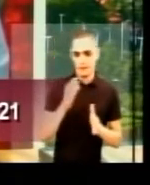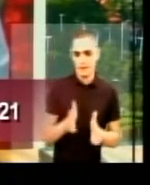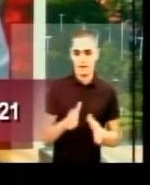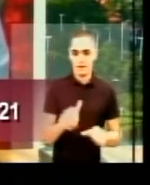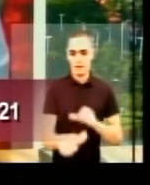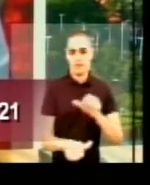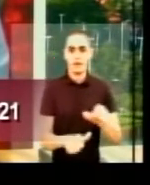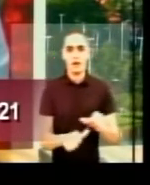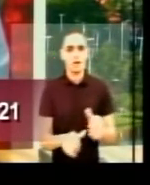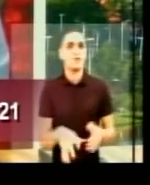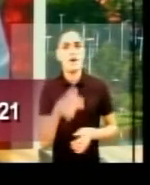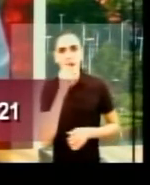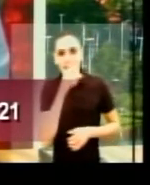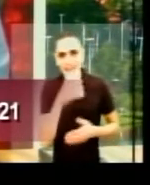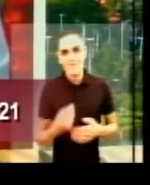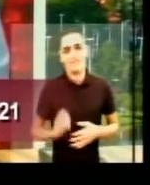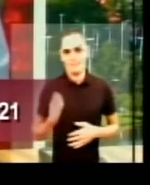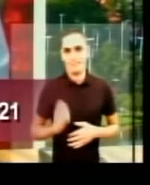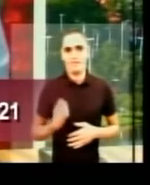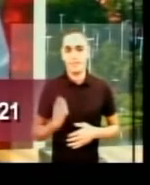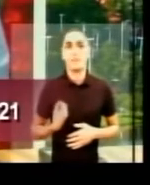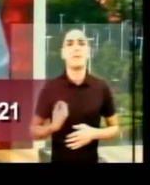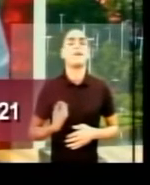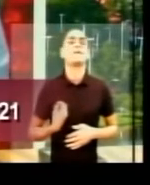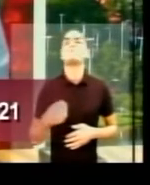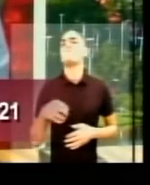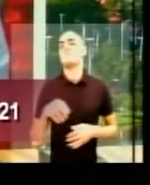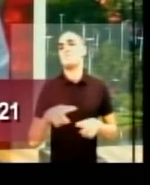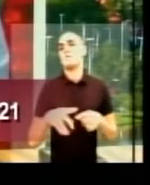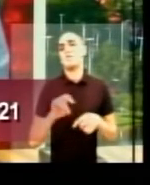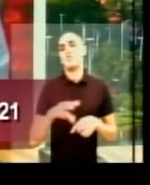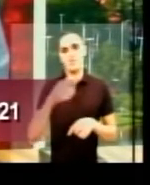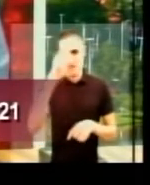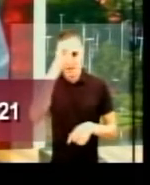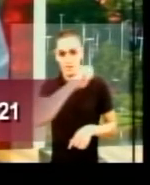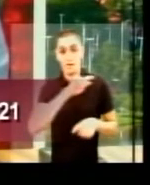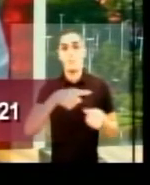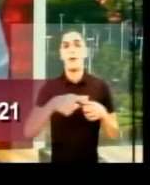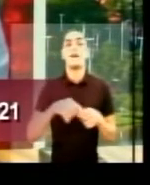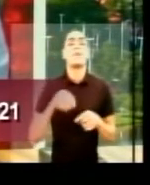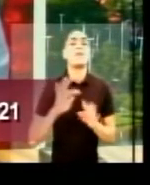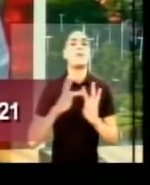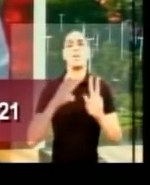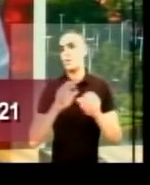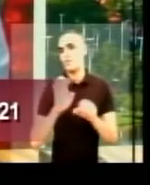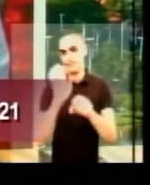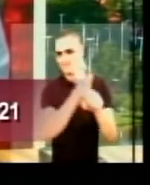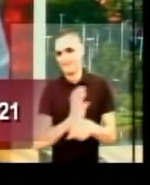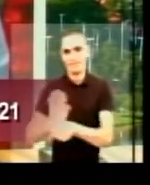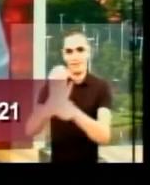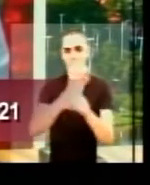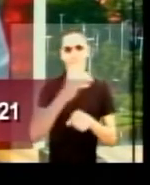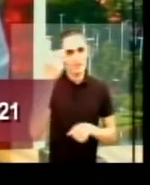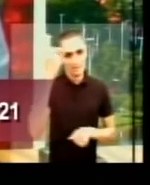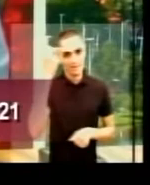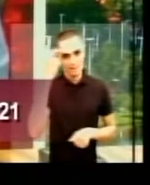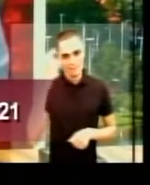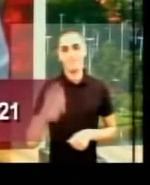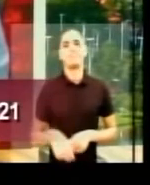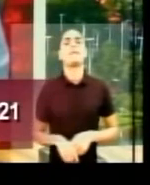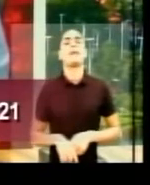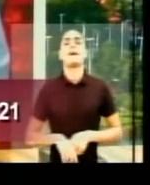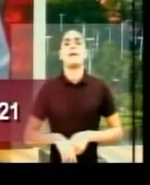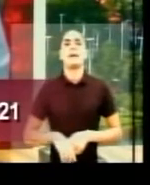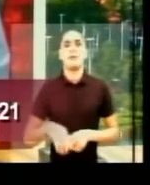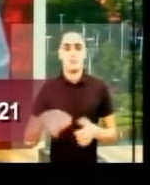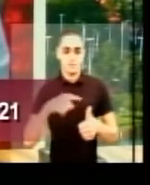havendo uma sobrecarga aí nos leitos de UTI. E esse é um fator